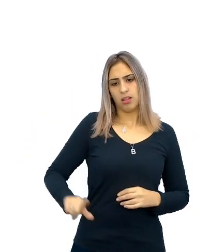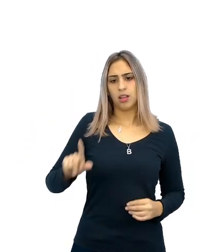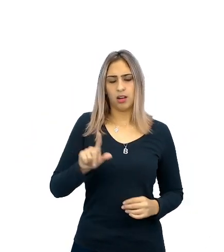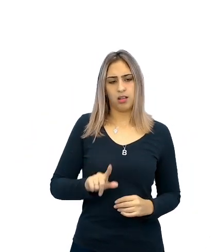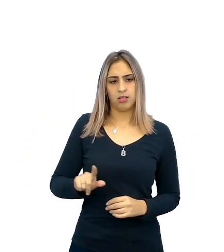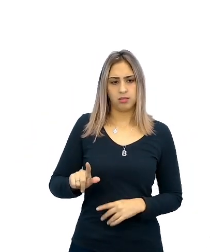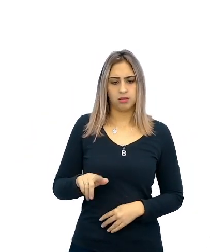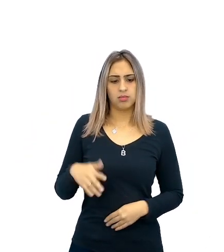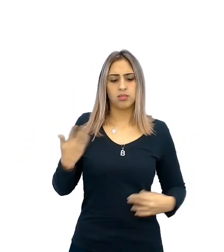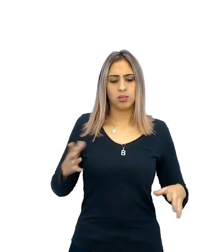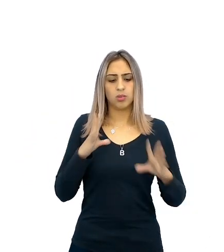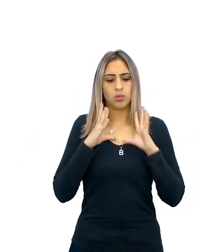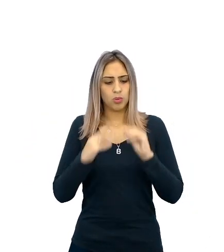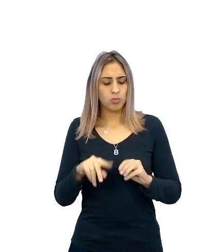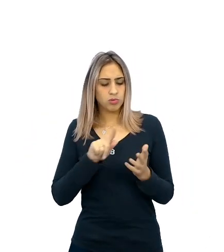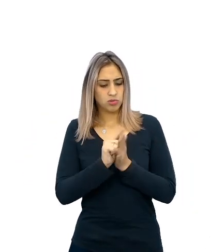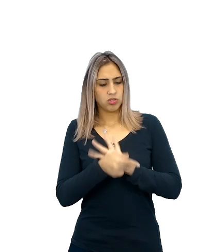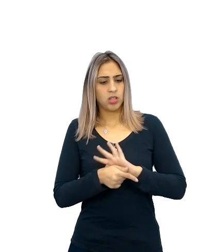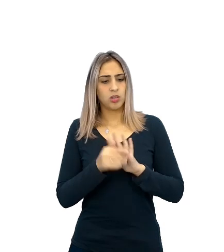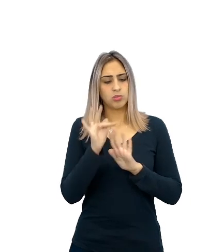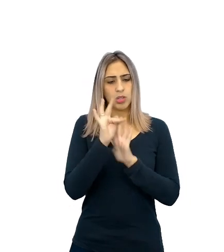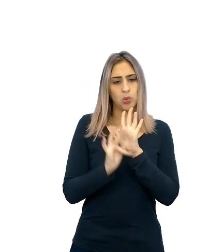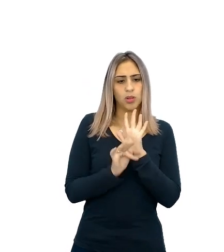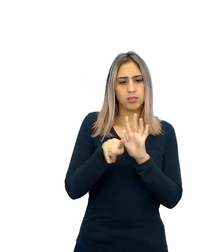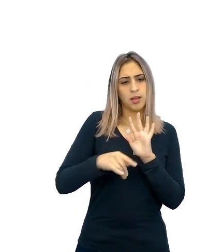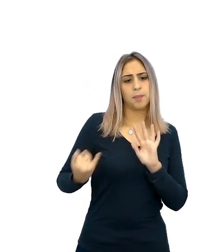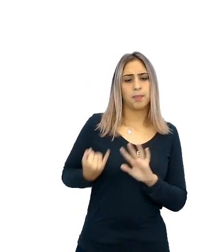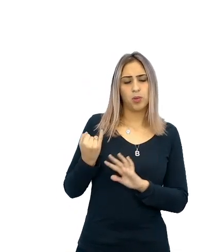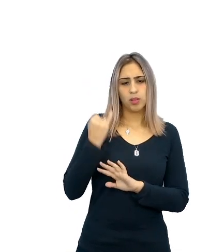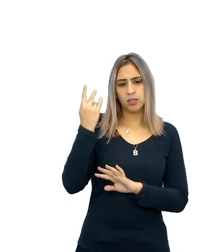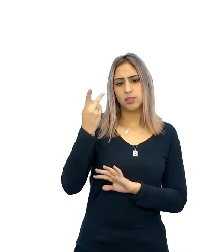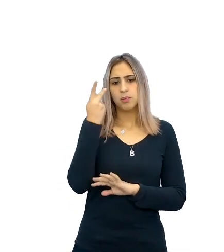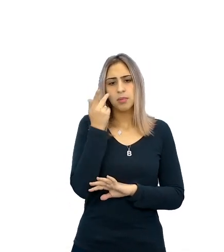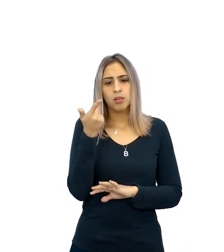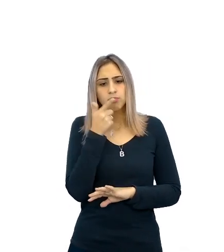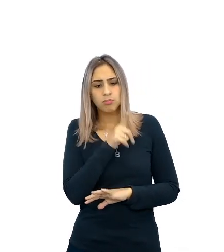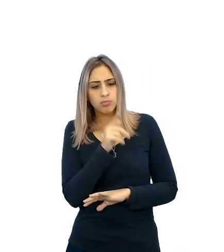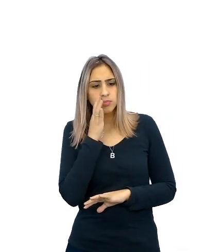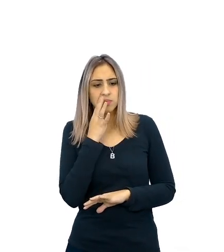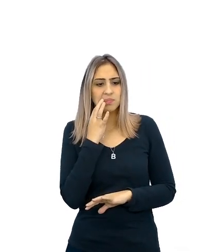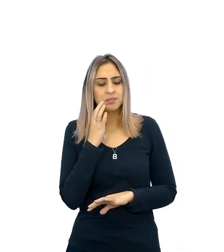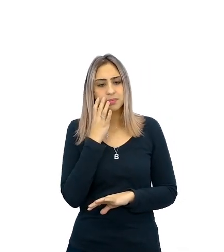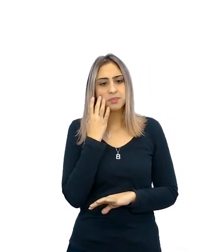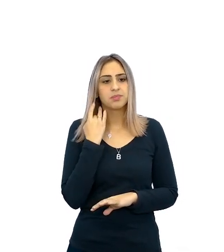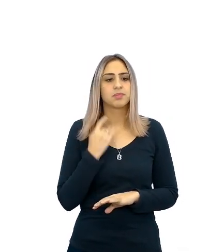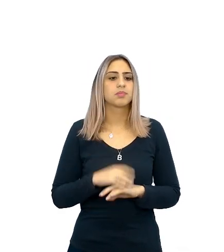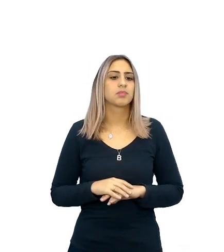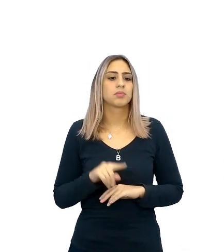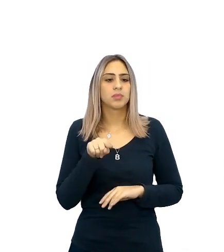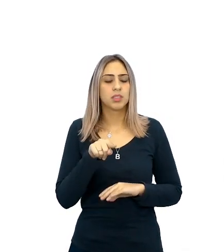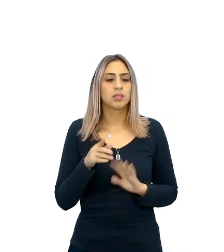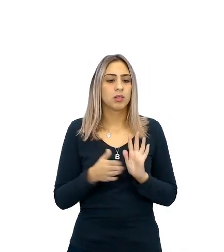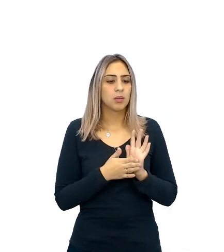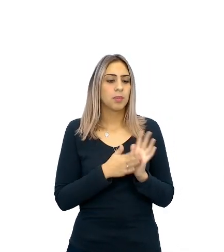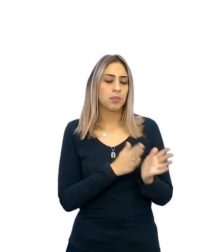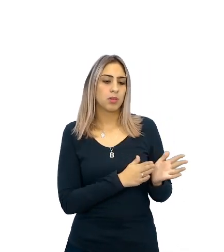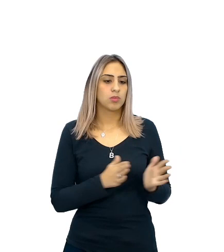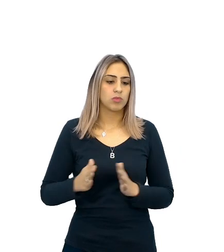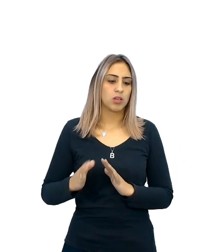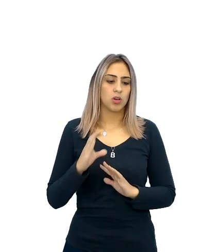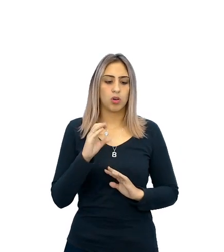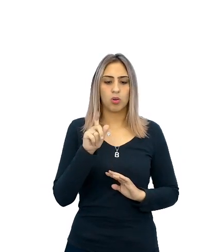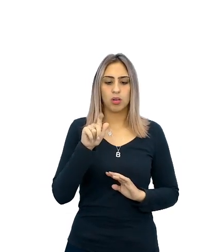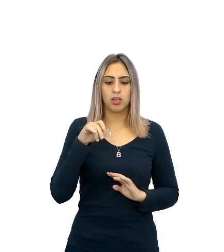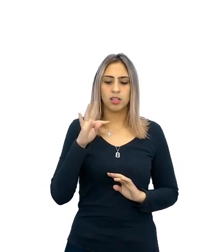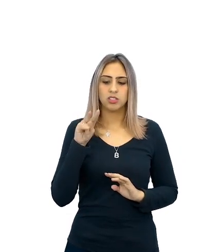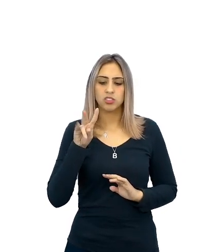Então, todos esses gêneros textuais são fundamentais para promover exatamente esse processo cognitivo